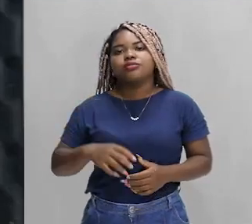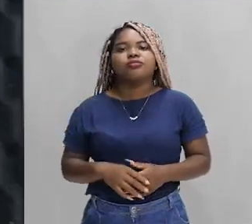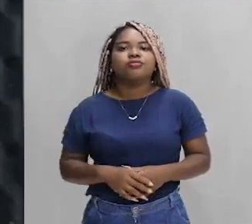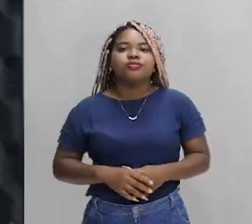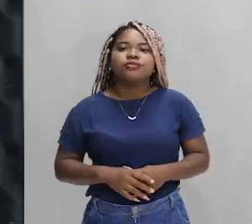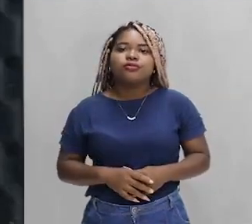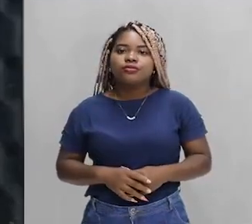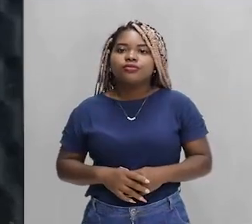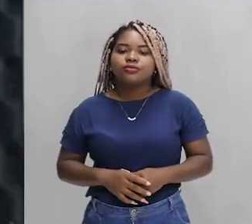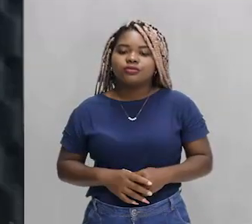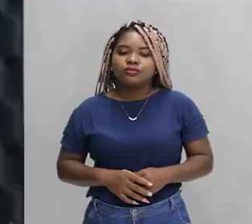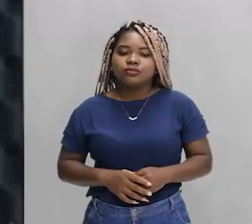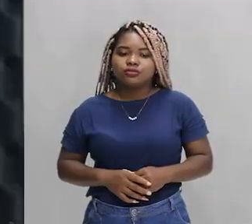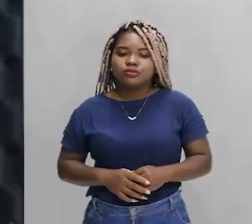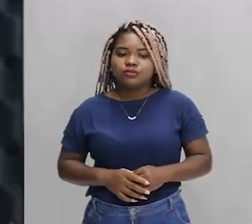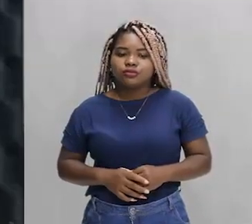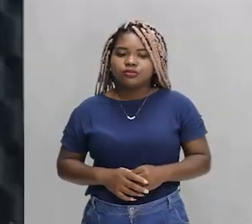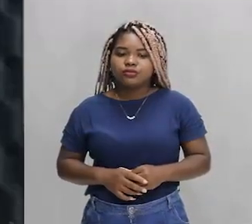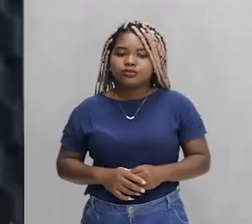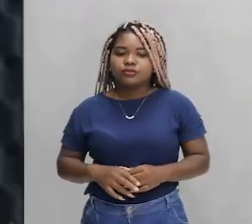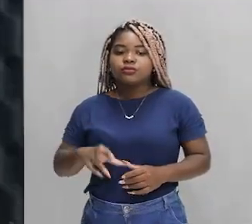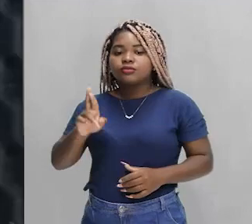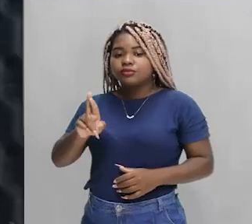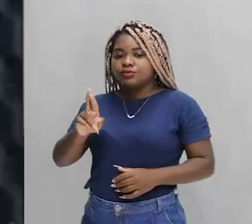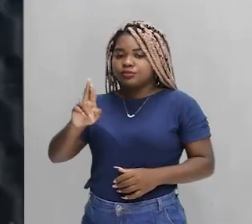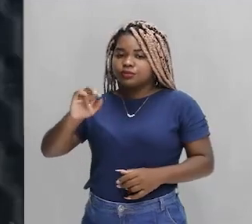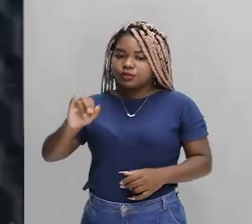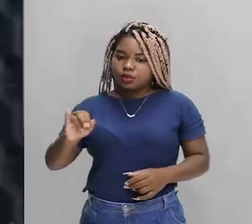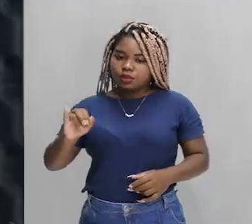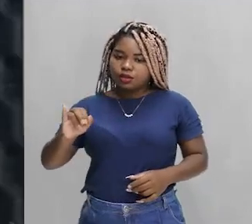R-I-N-L-U-X. Então, já pega boa parte, ó.